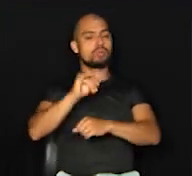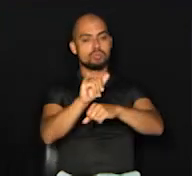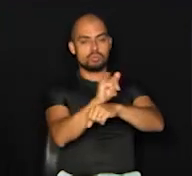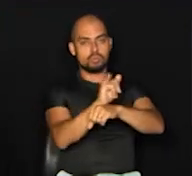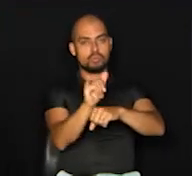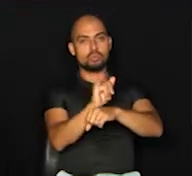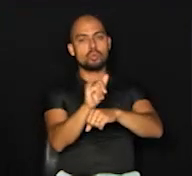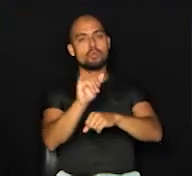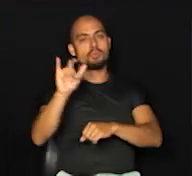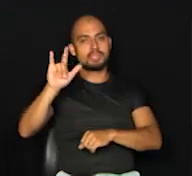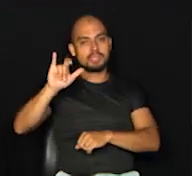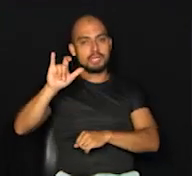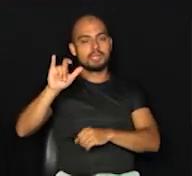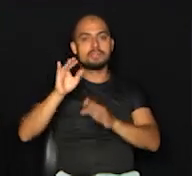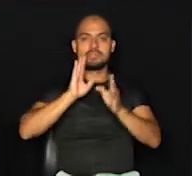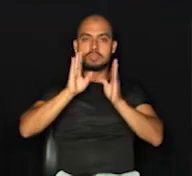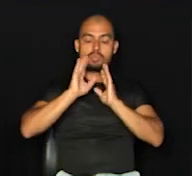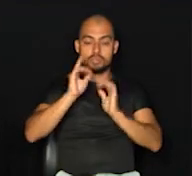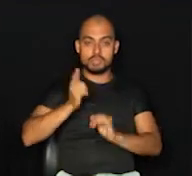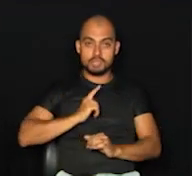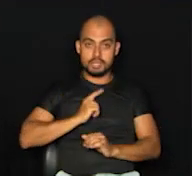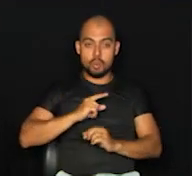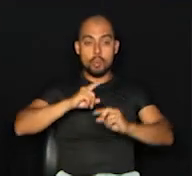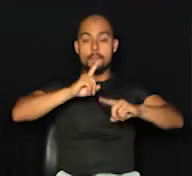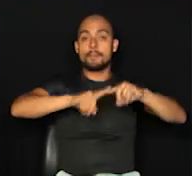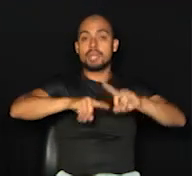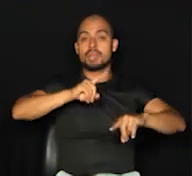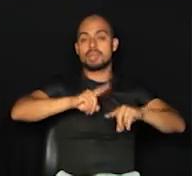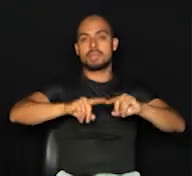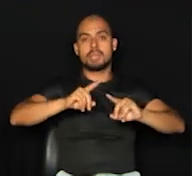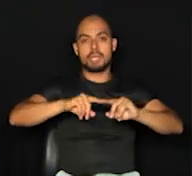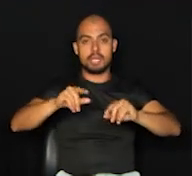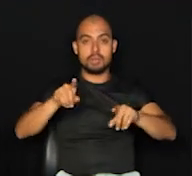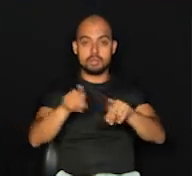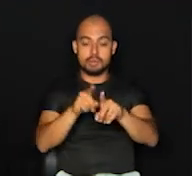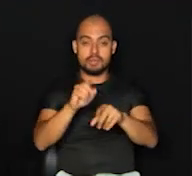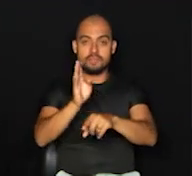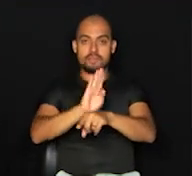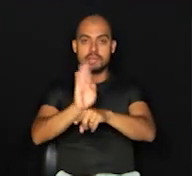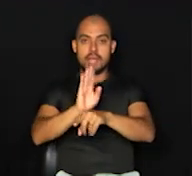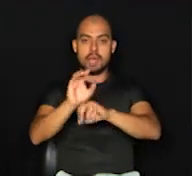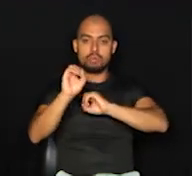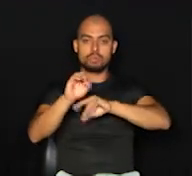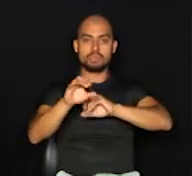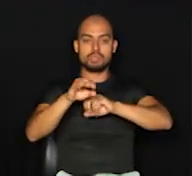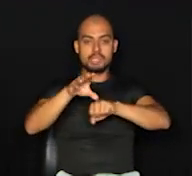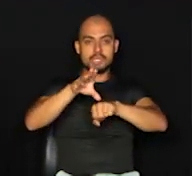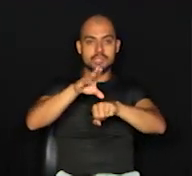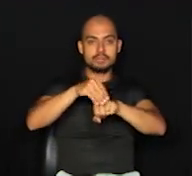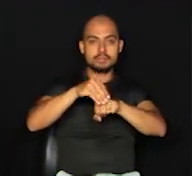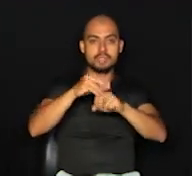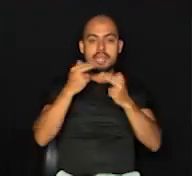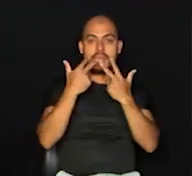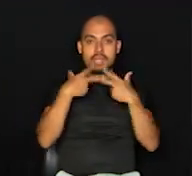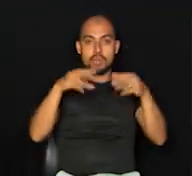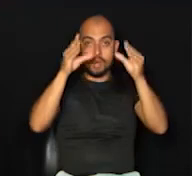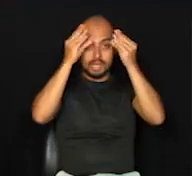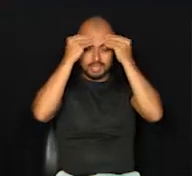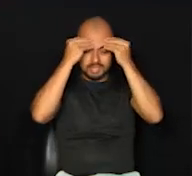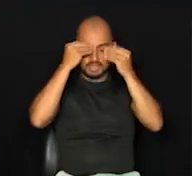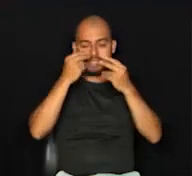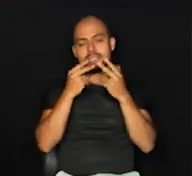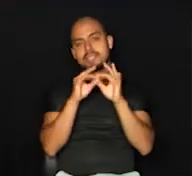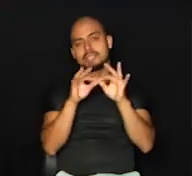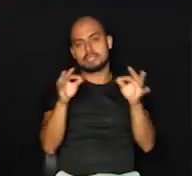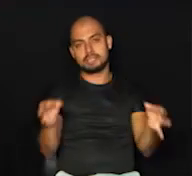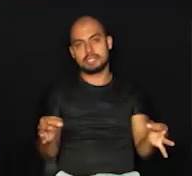e Instagram. Os materiais instrucionais e as videoaulas com uma linguagem dialógica mais leve, de forma em